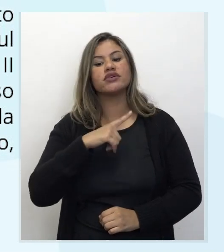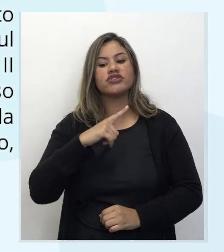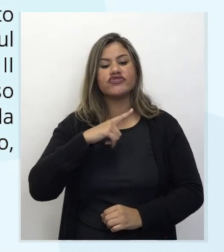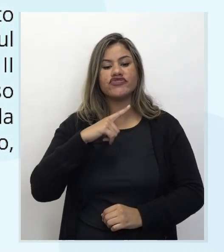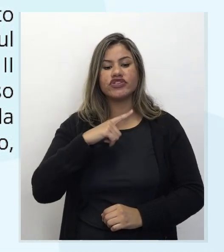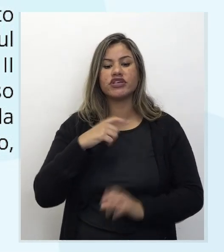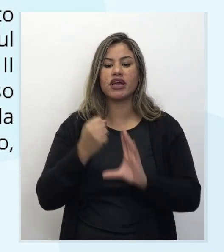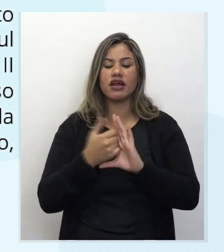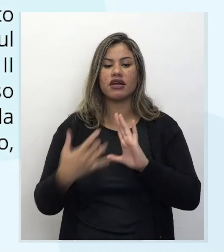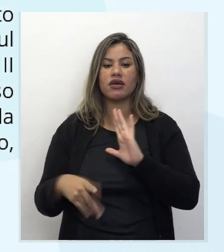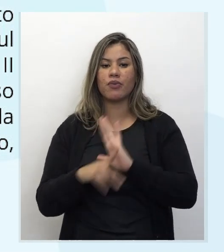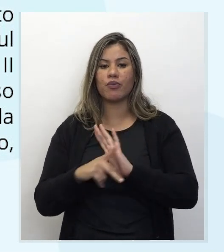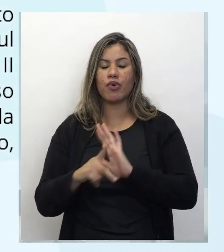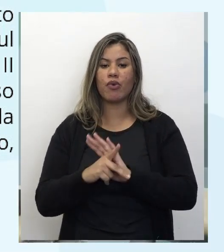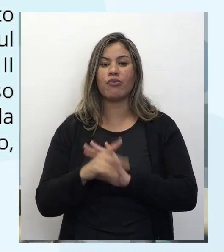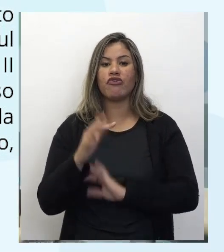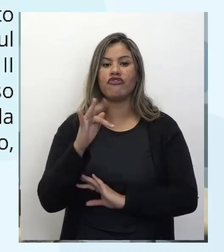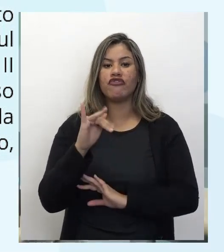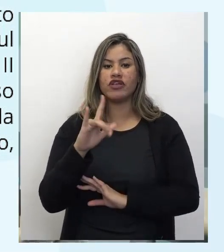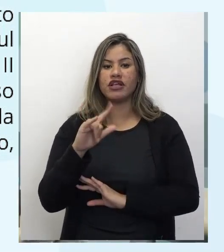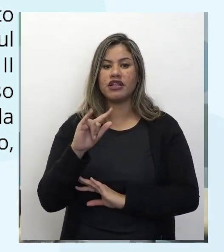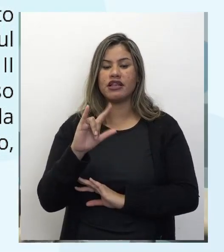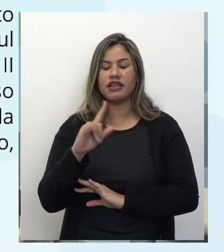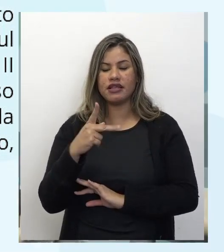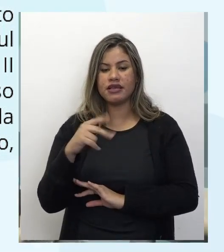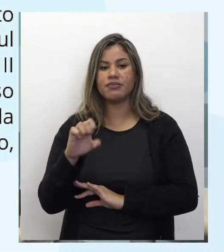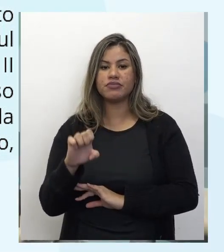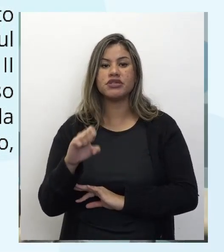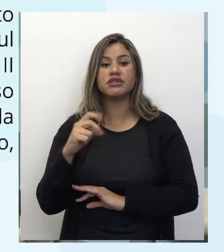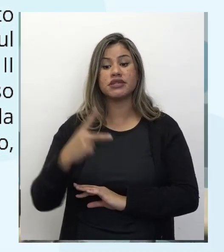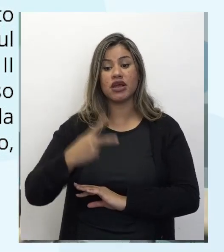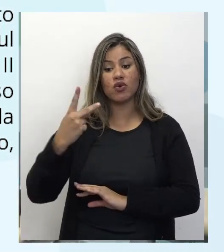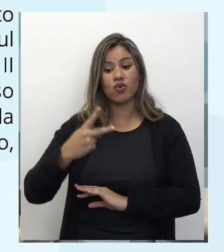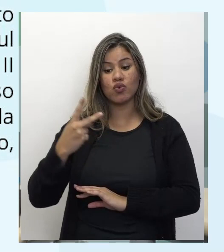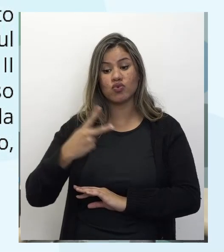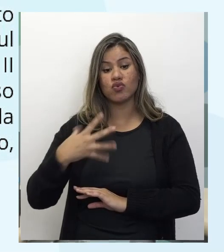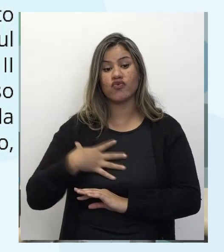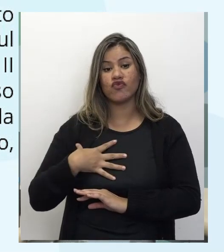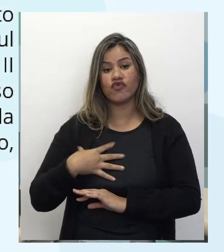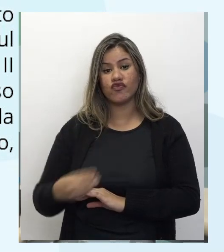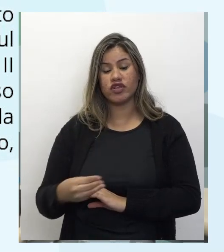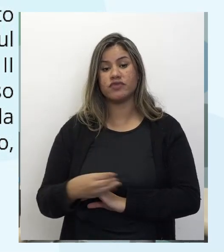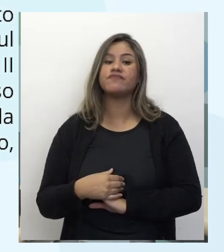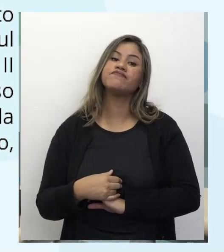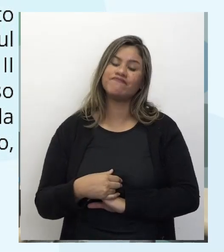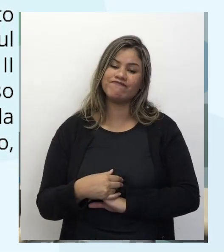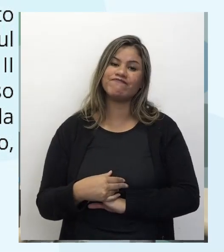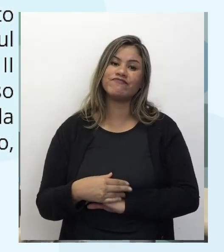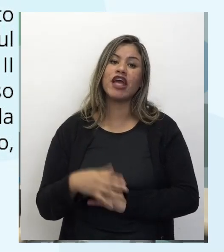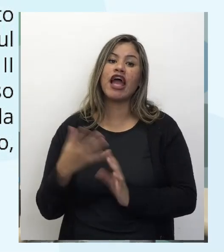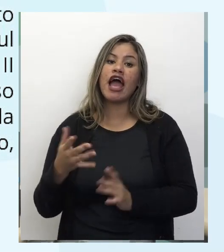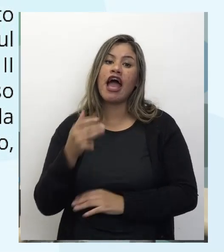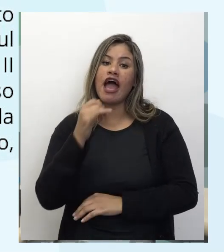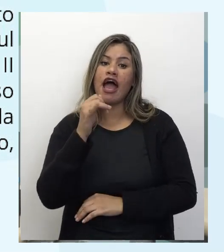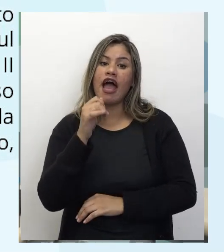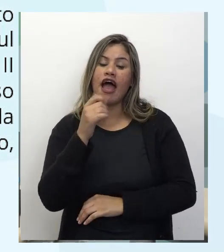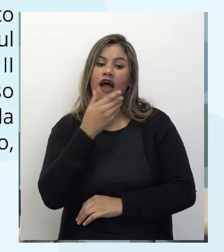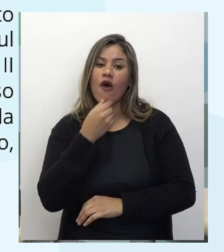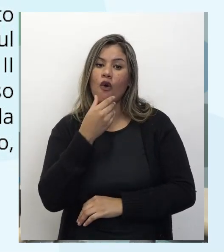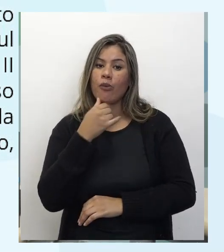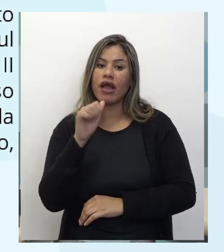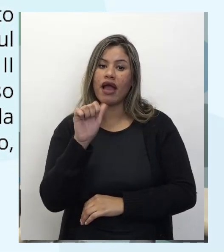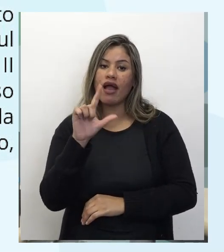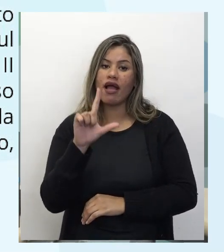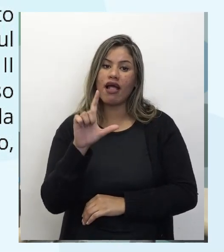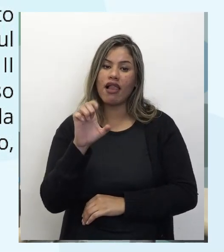Felipe II era pai do Alexandre. O poder era passado de pai para filho. Alexandre não deixou herdeiros, então quem acabou herdando aí